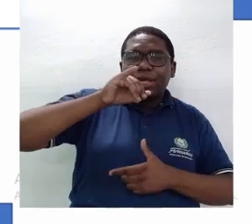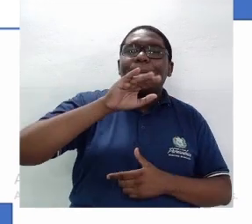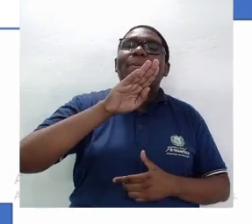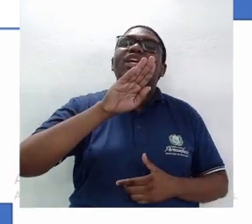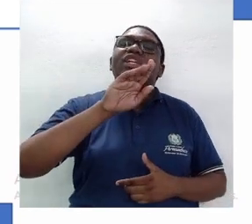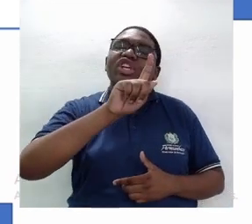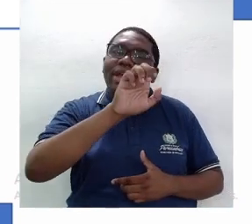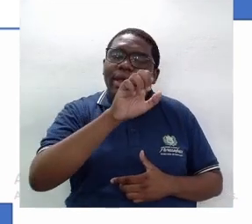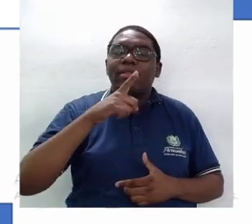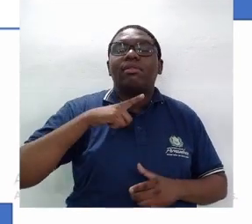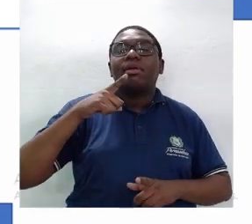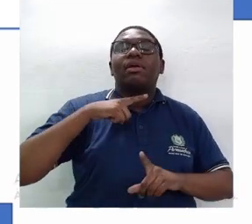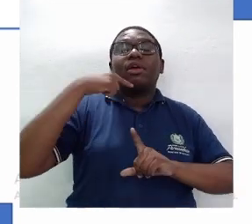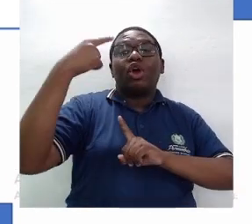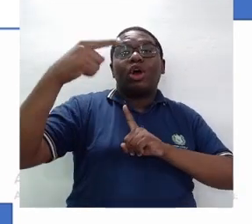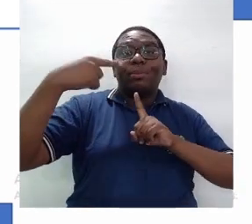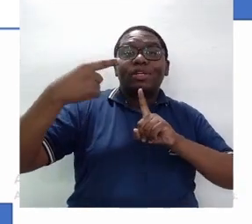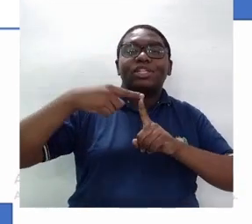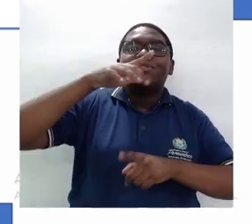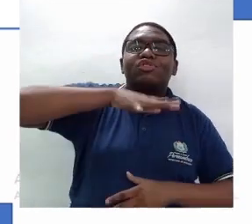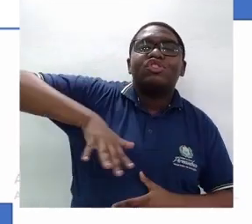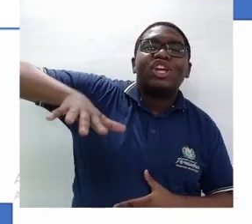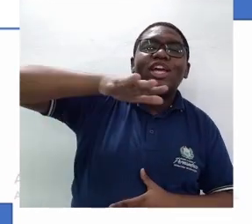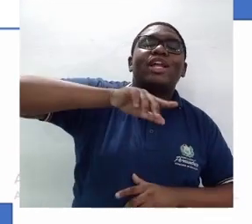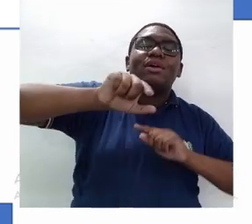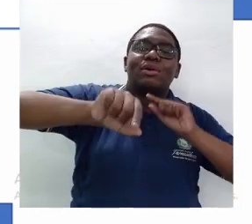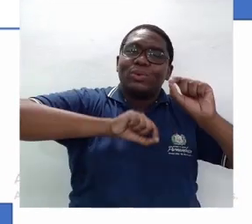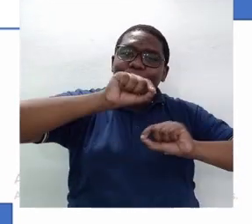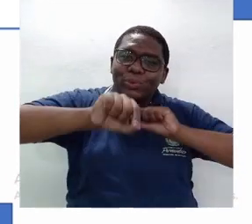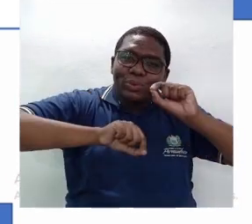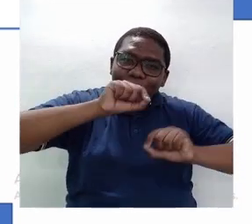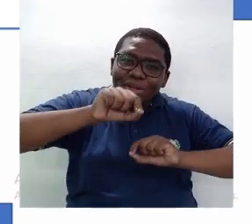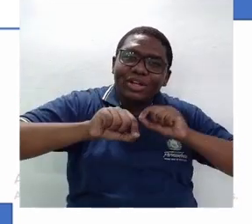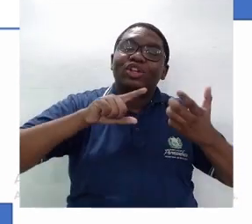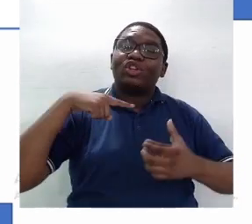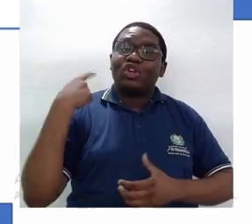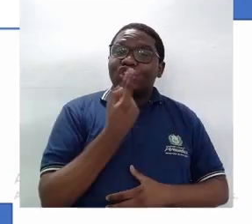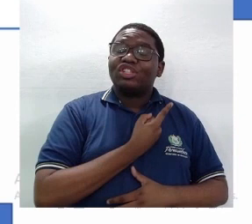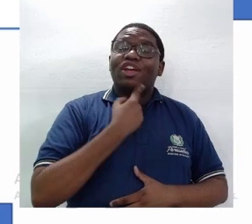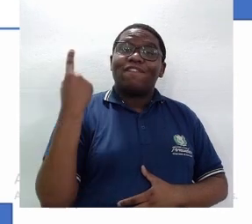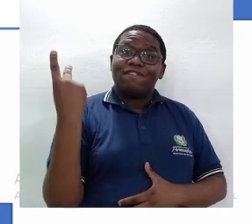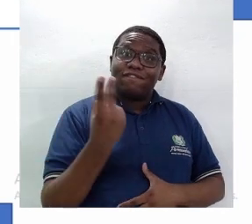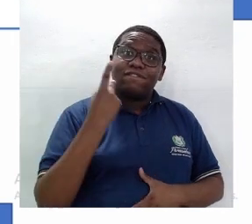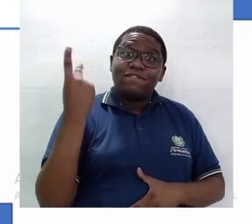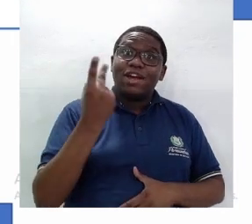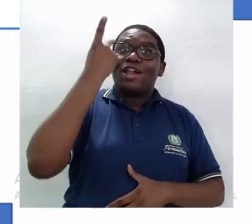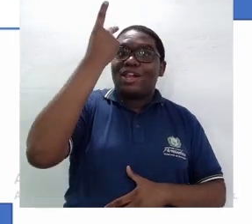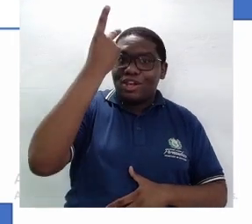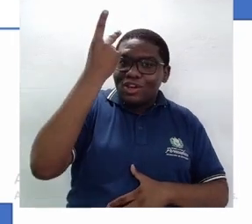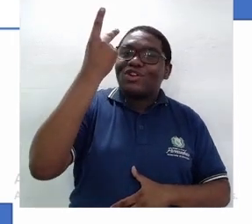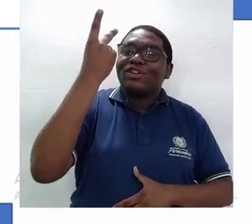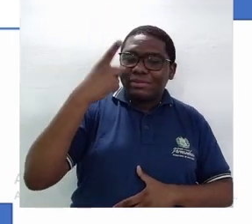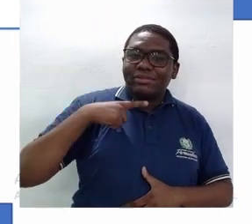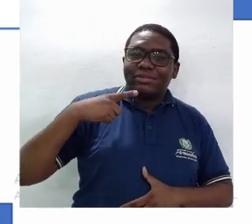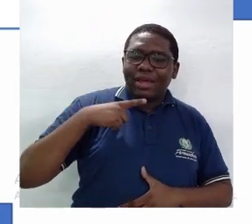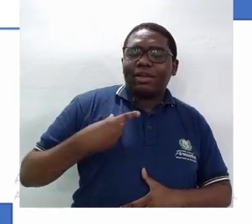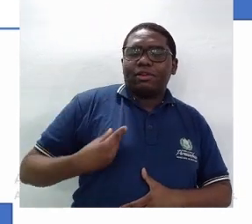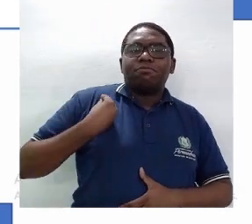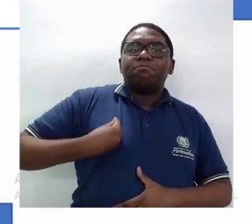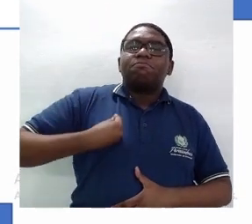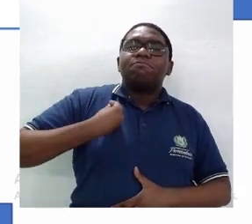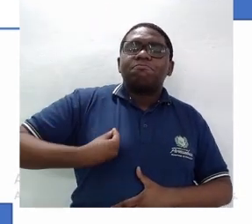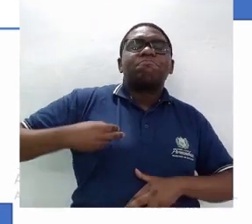objetivo geral, qual é o objetivo geral? Reconhecer e valorizar a coexistência